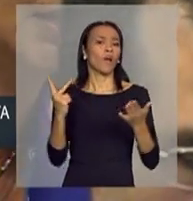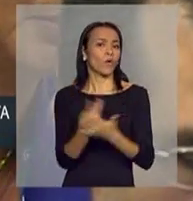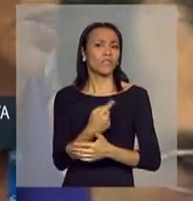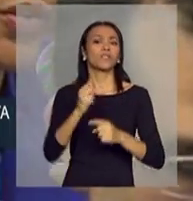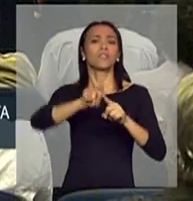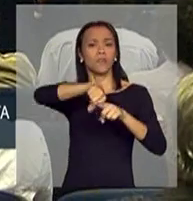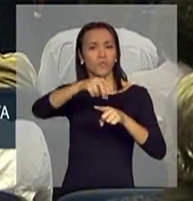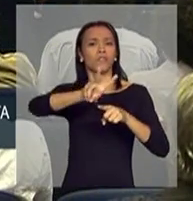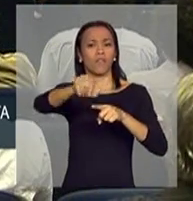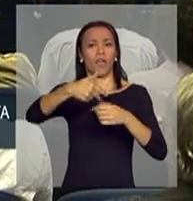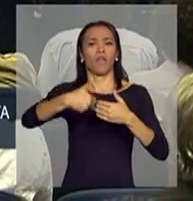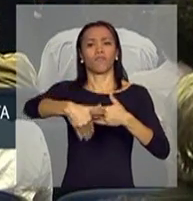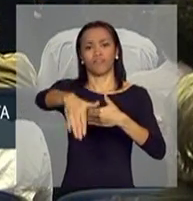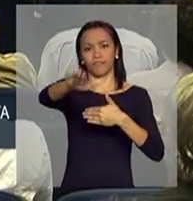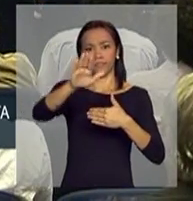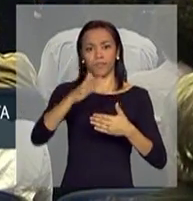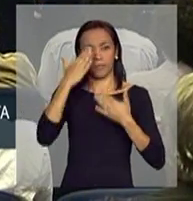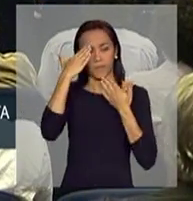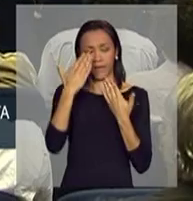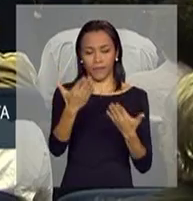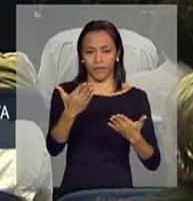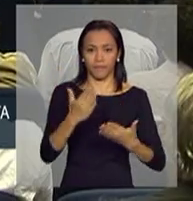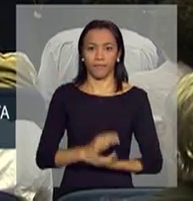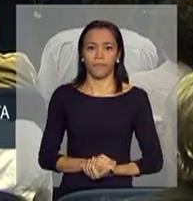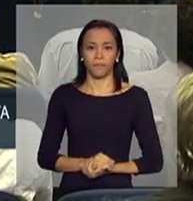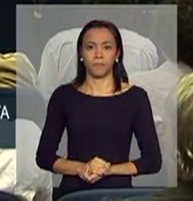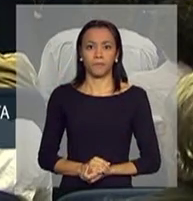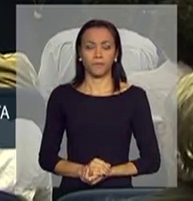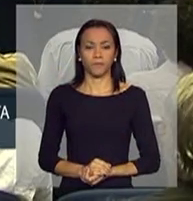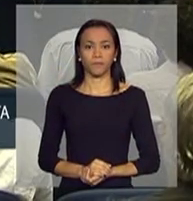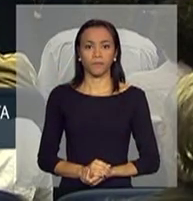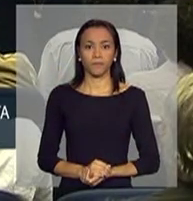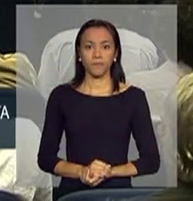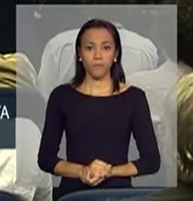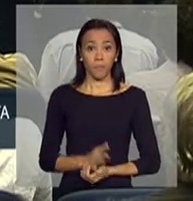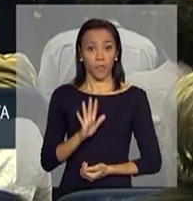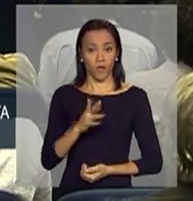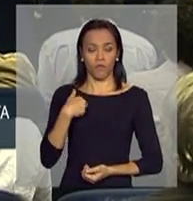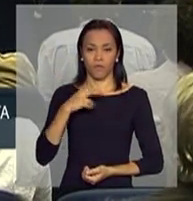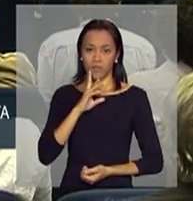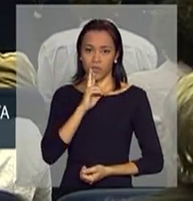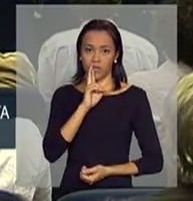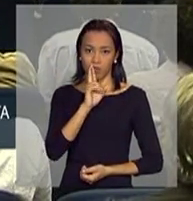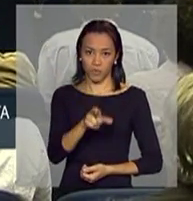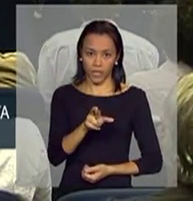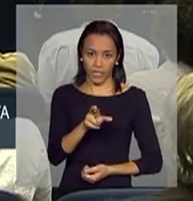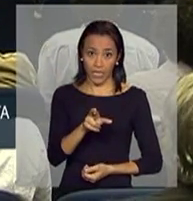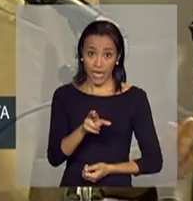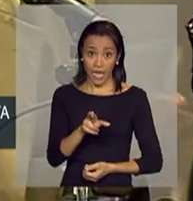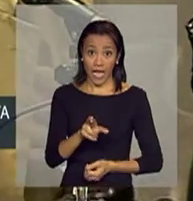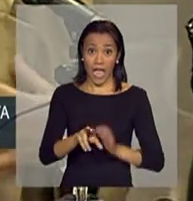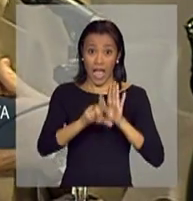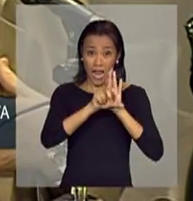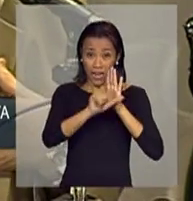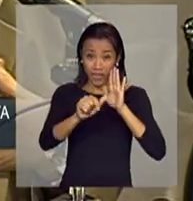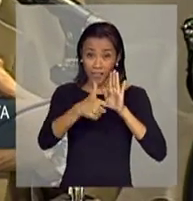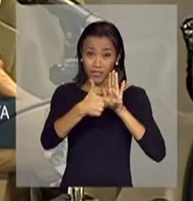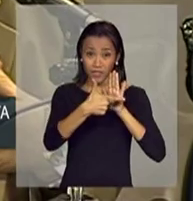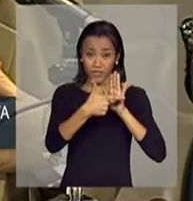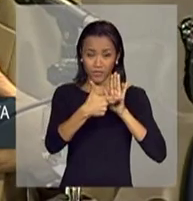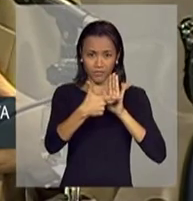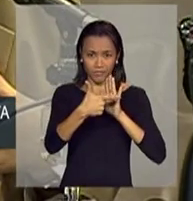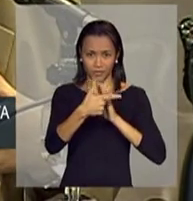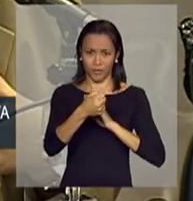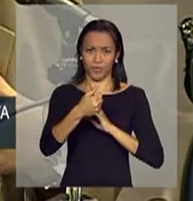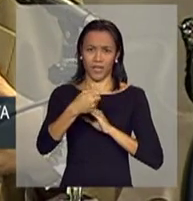levantado, certamente. Obrigada. Olha, eu vou tentar responder. Além de 2014, nós não sonhamos